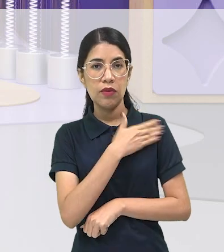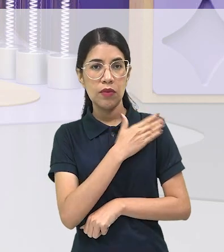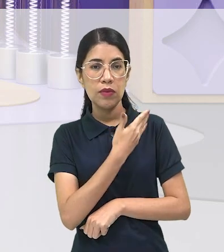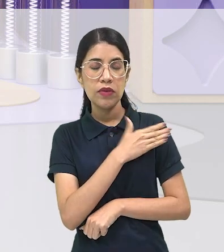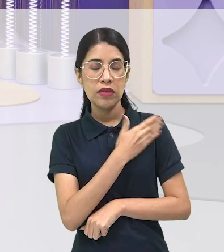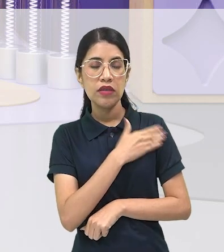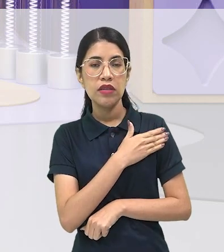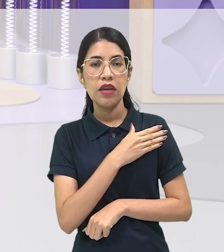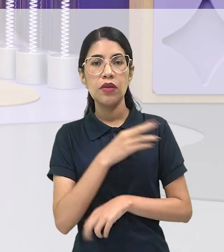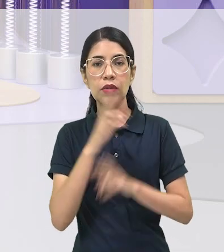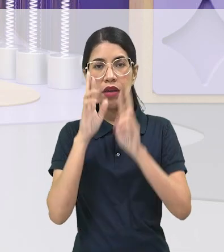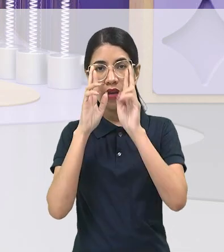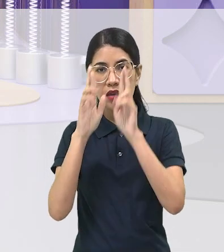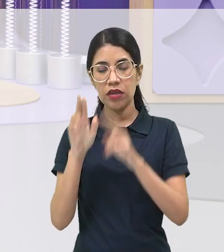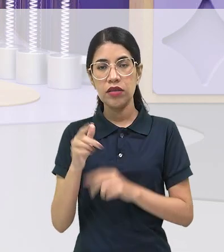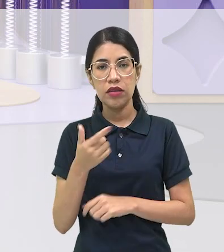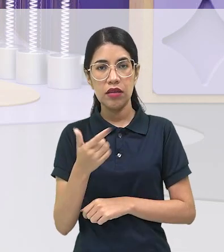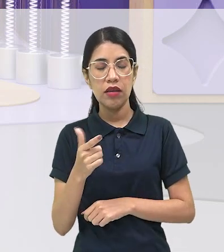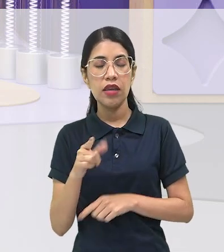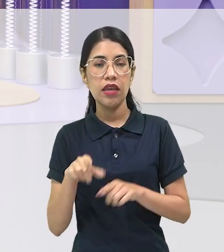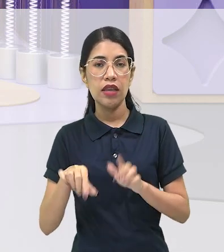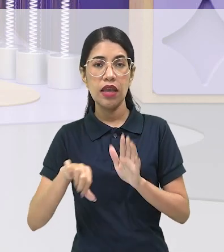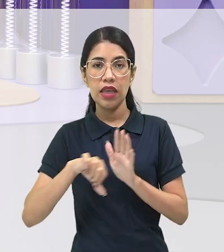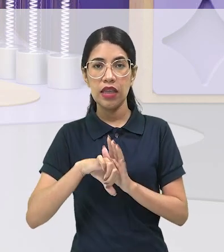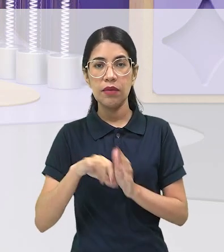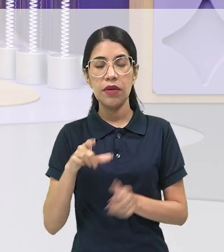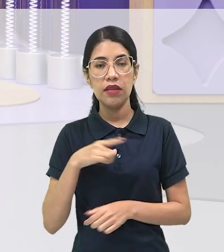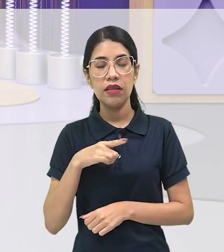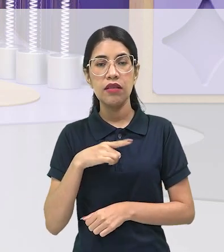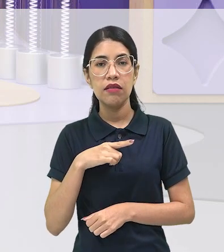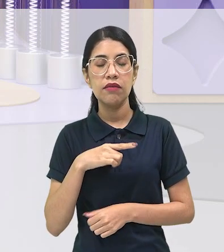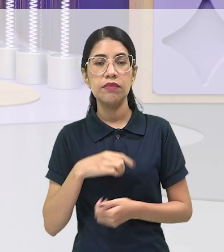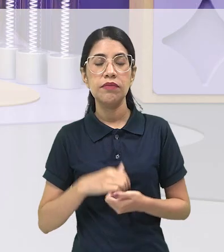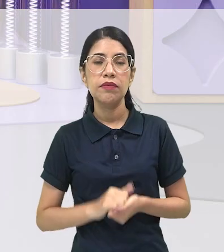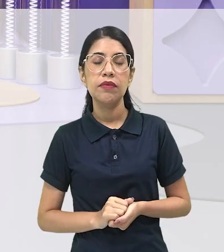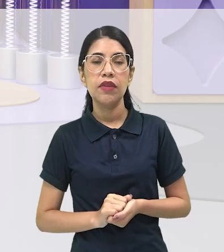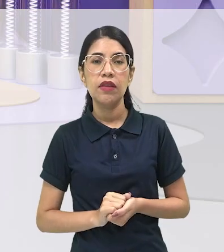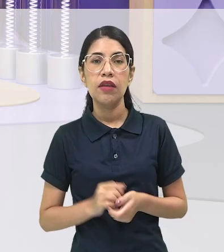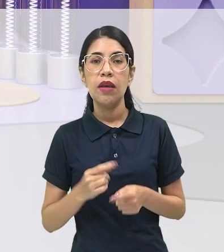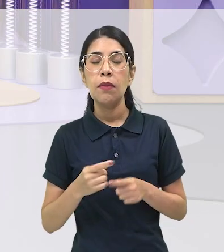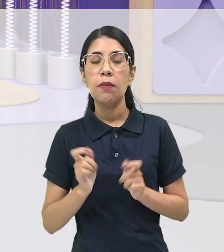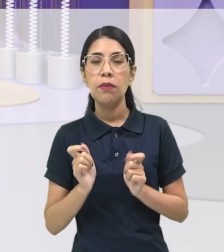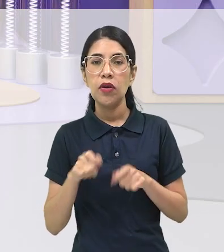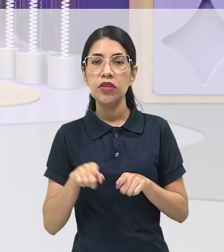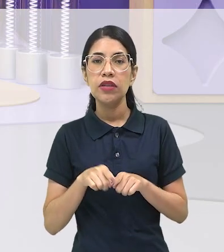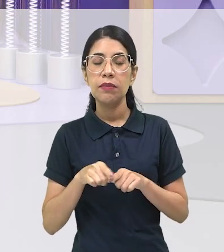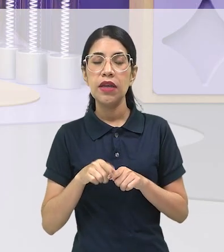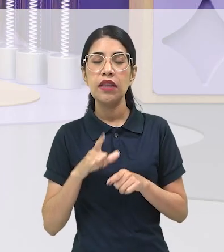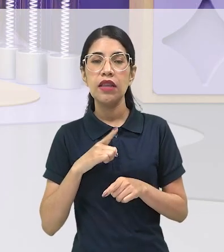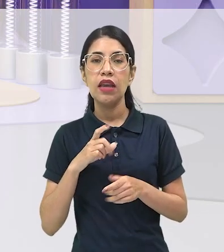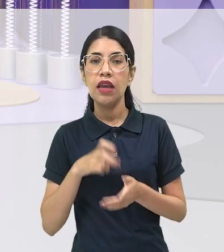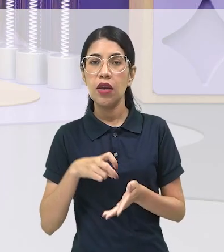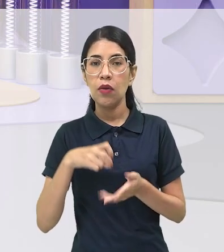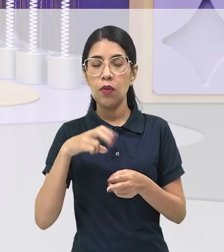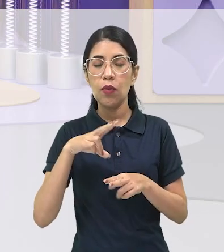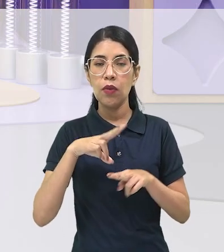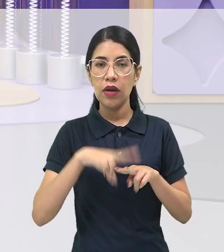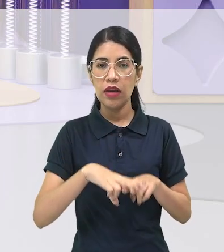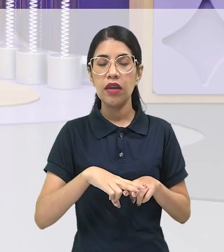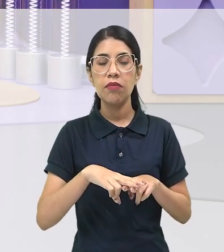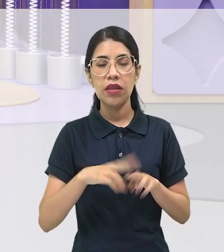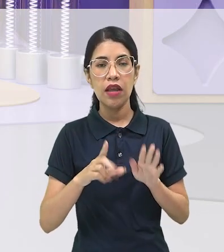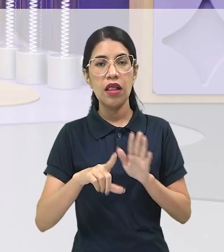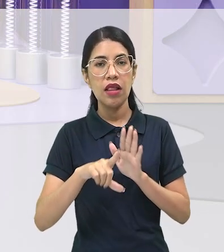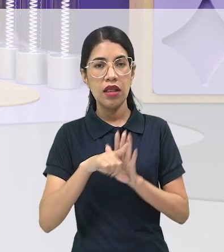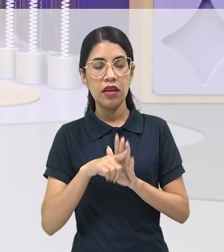com essas práticas que são criminosas. Né? A intolerância religiosa ela é condenada pela